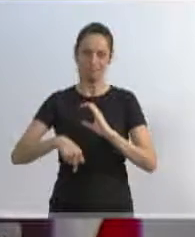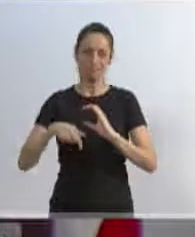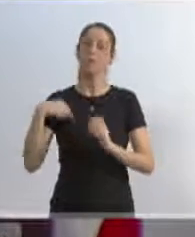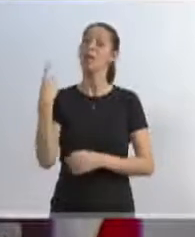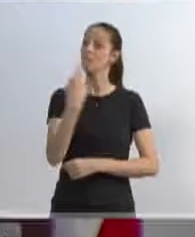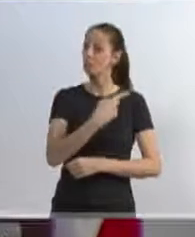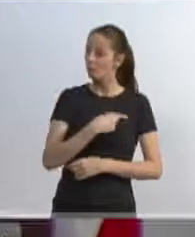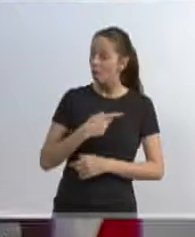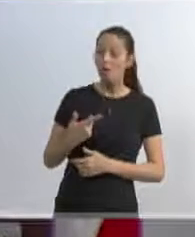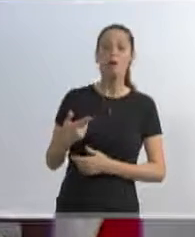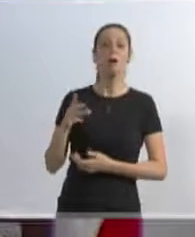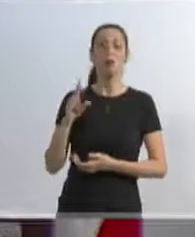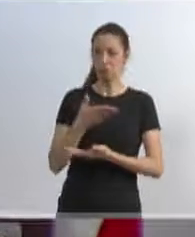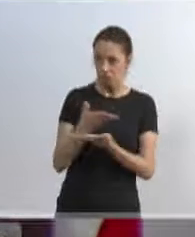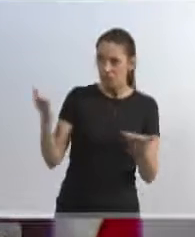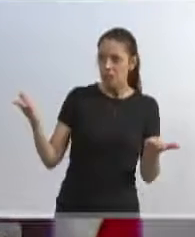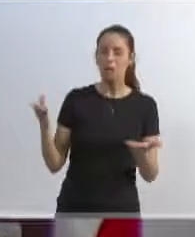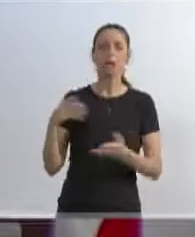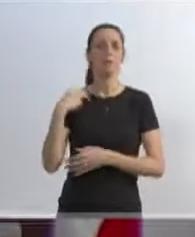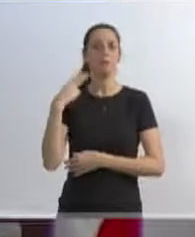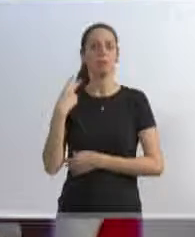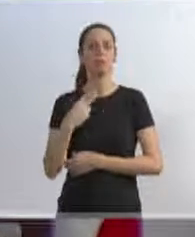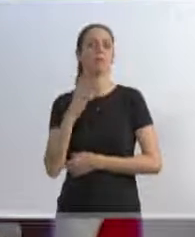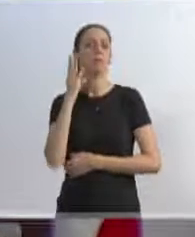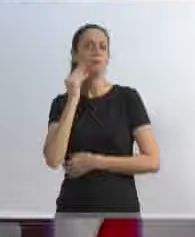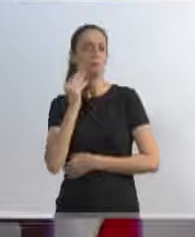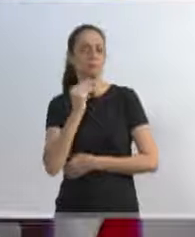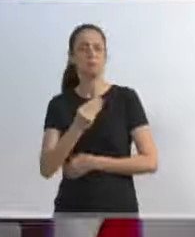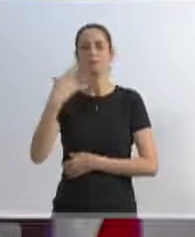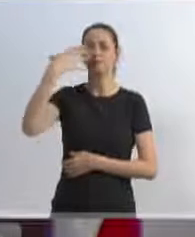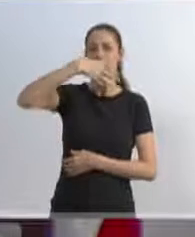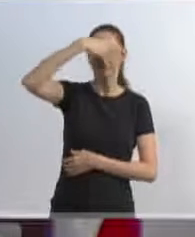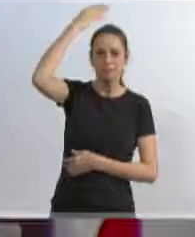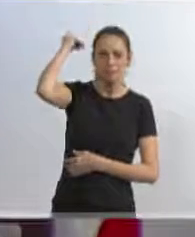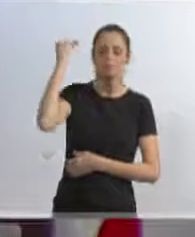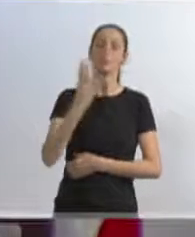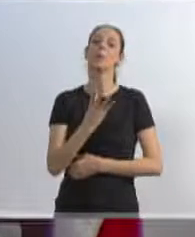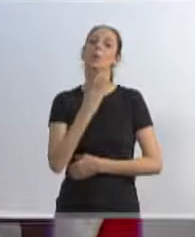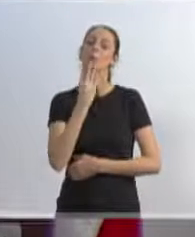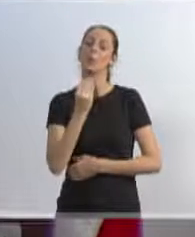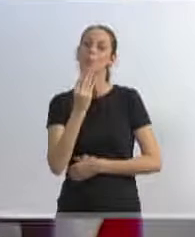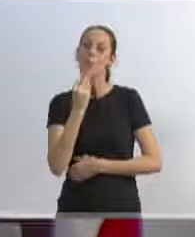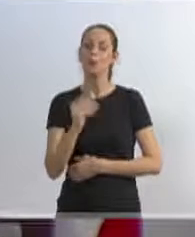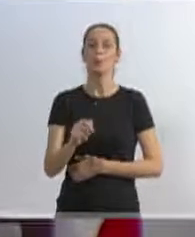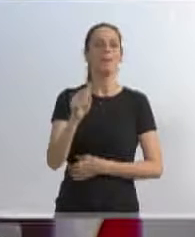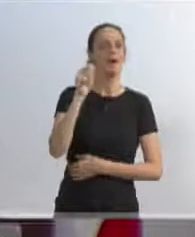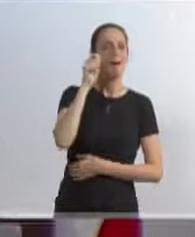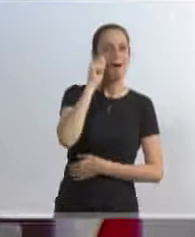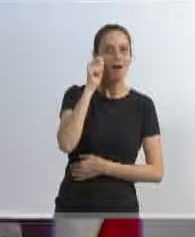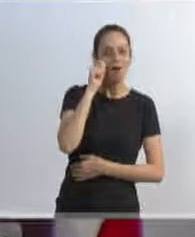zeca do gilson adriano bruno alba